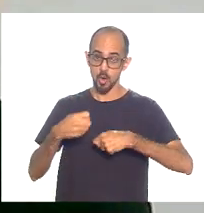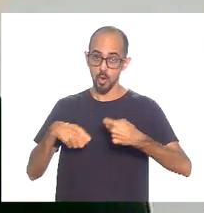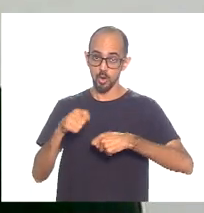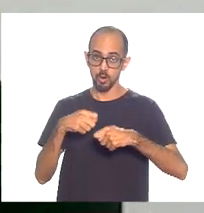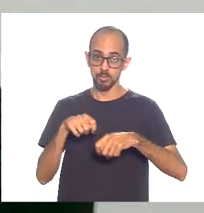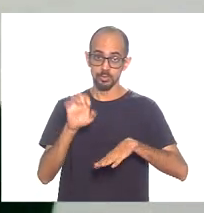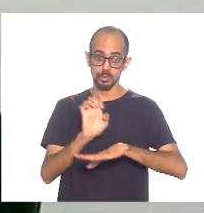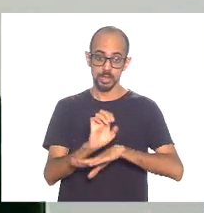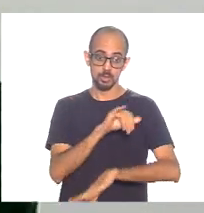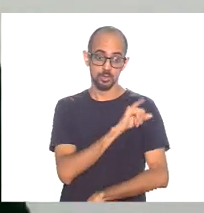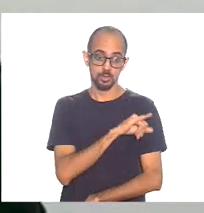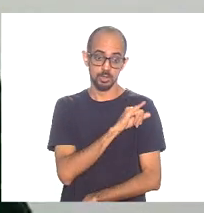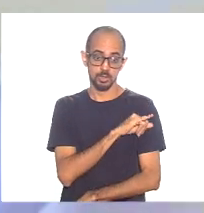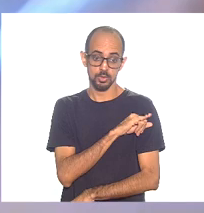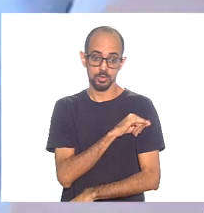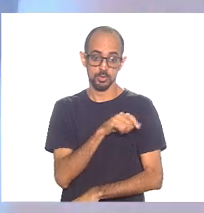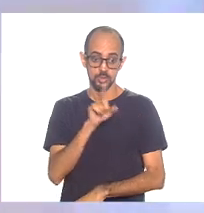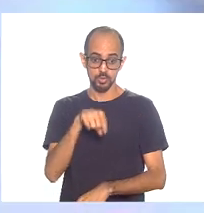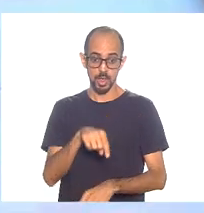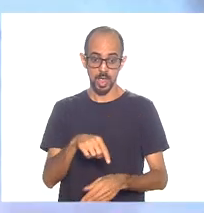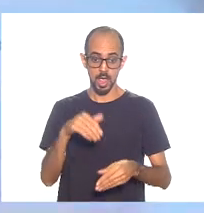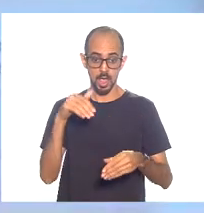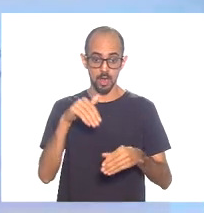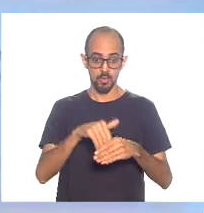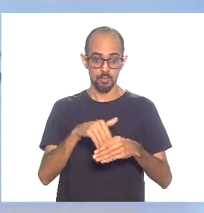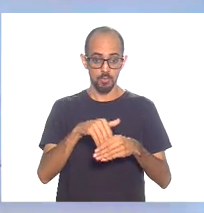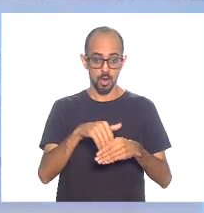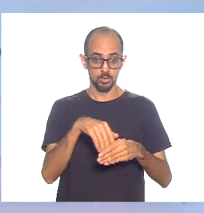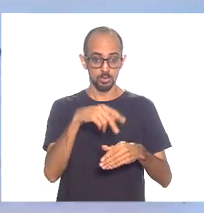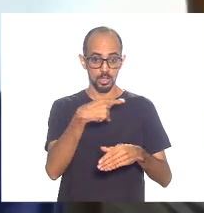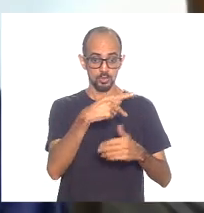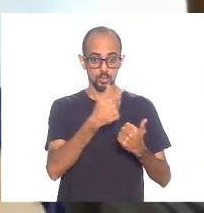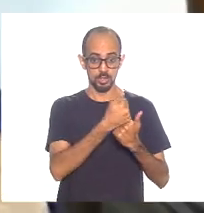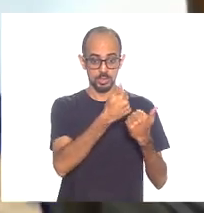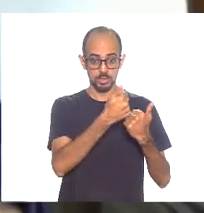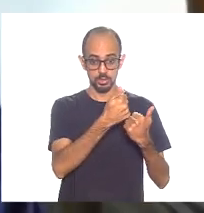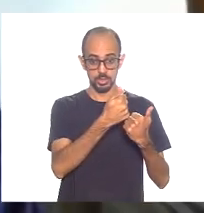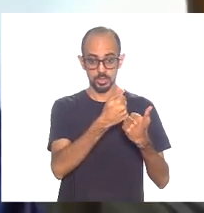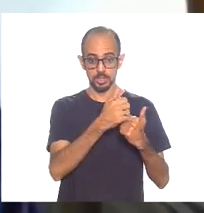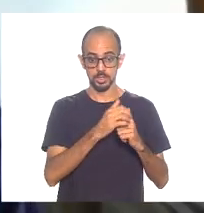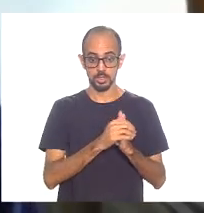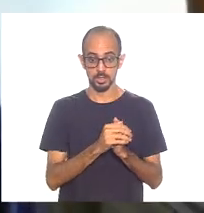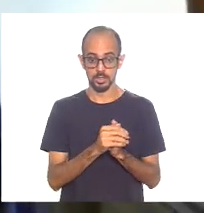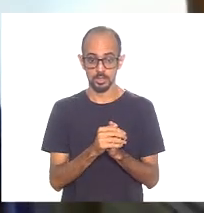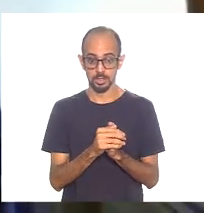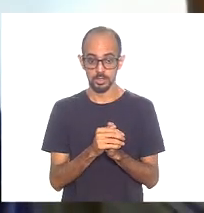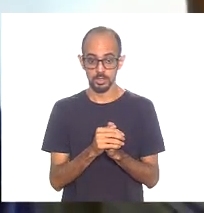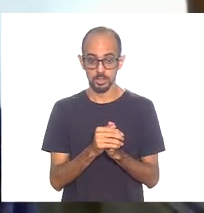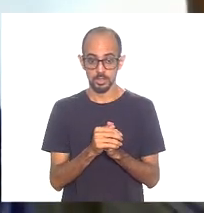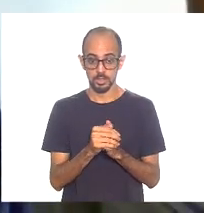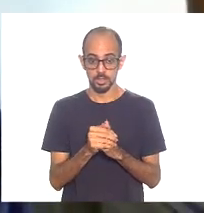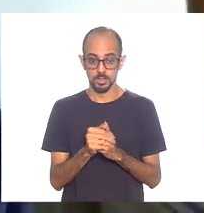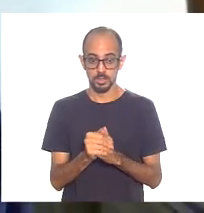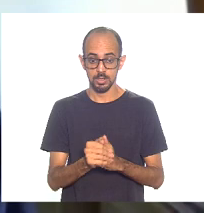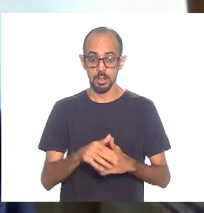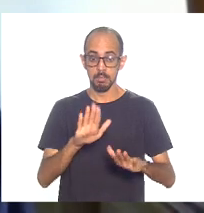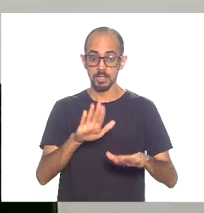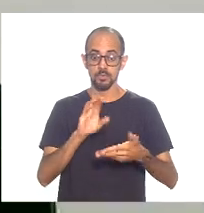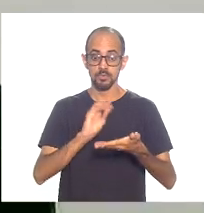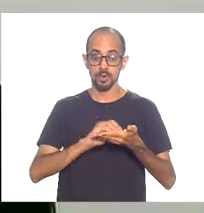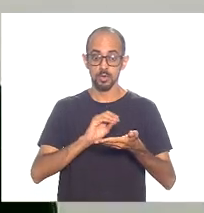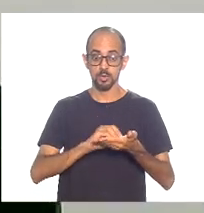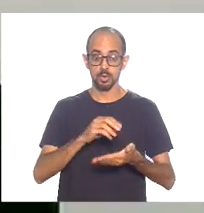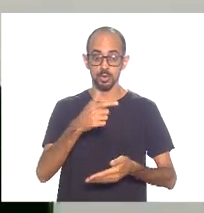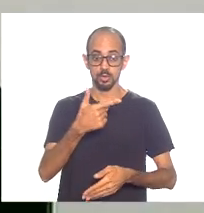Este é o voto que eu recebi da assessoria de Vossa Excelência. Não, mas só pulou a leitura. Realizados no ano 2021. Não